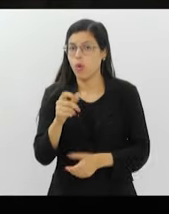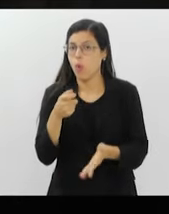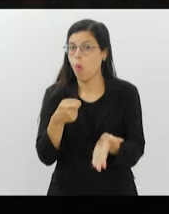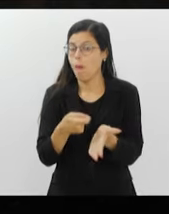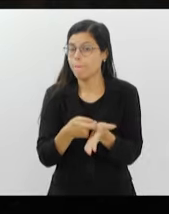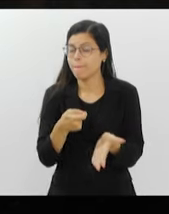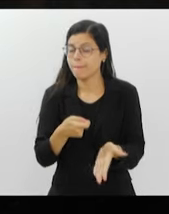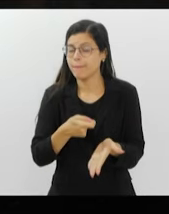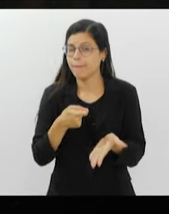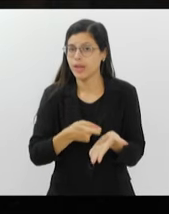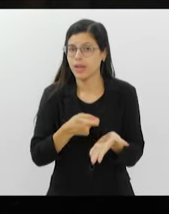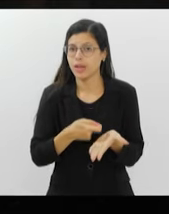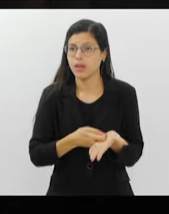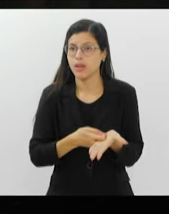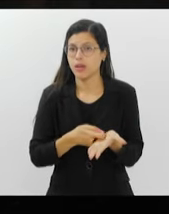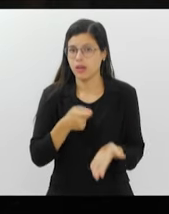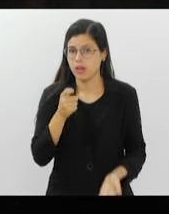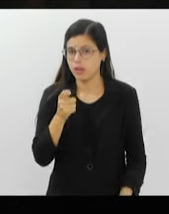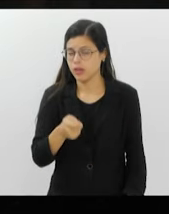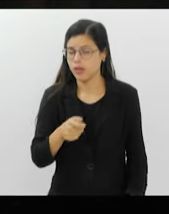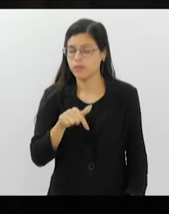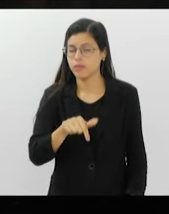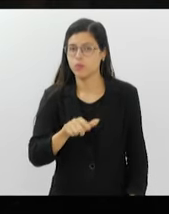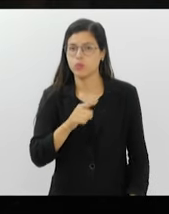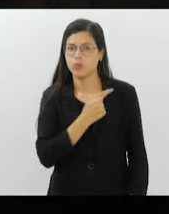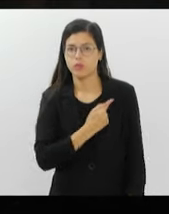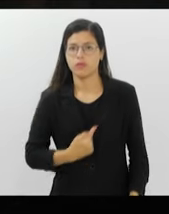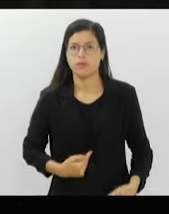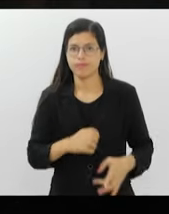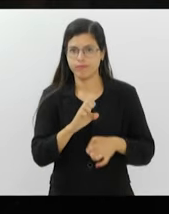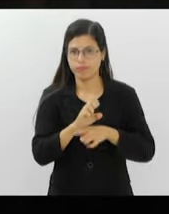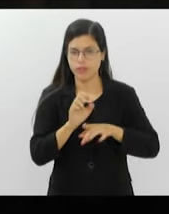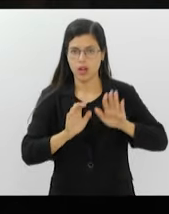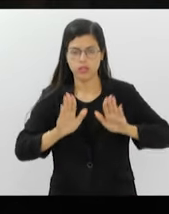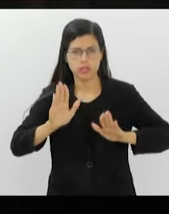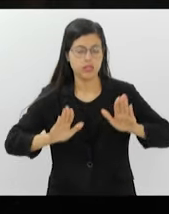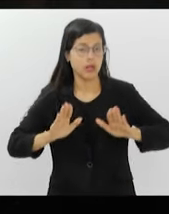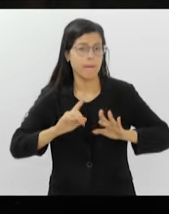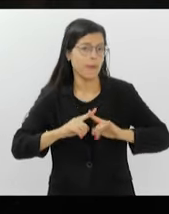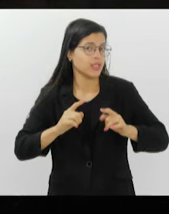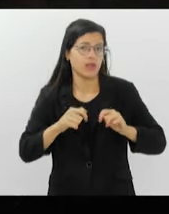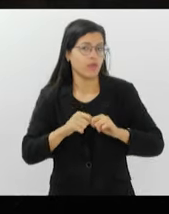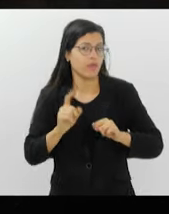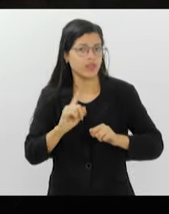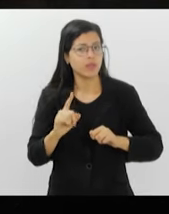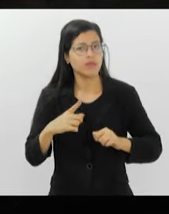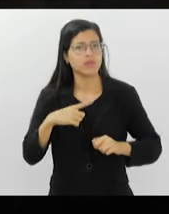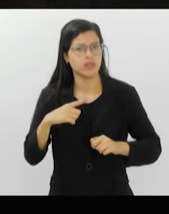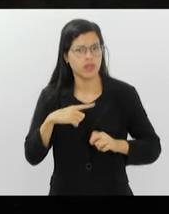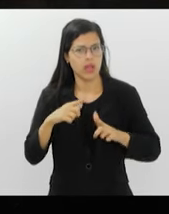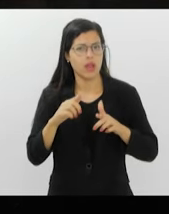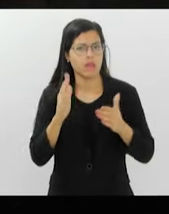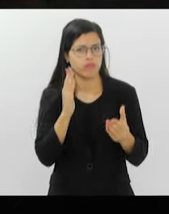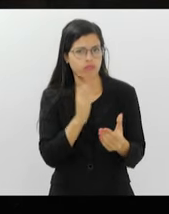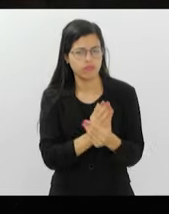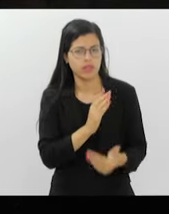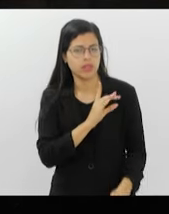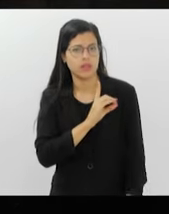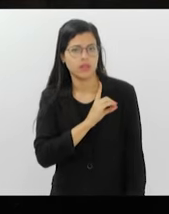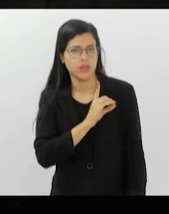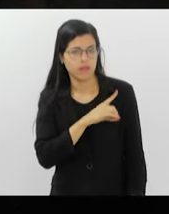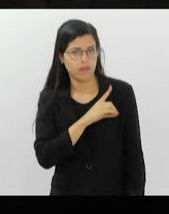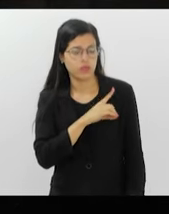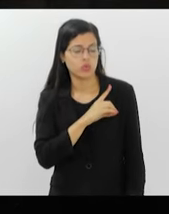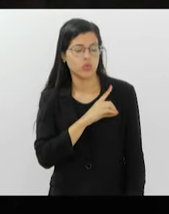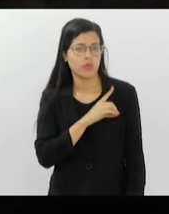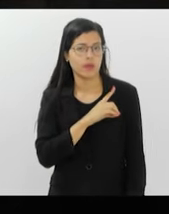só que tem quem não licita tem ações da Defensoria tem matéria jornalista já teve o diabo